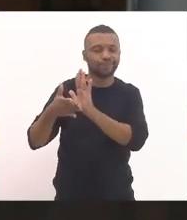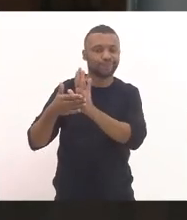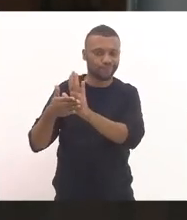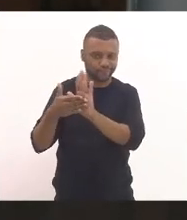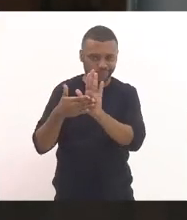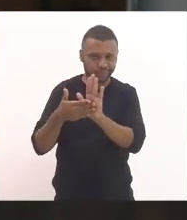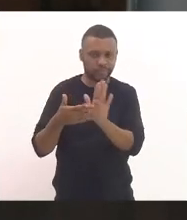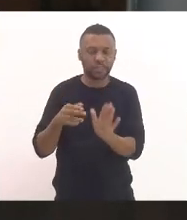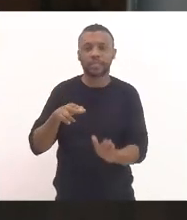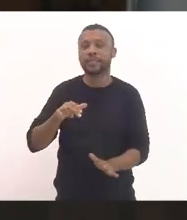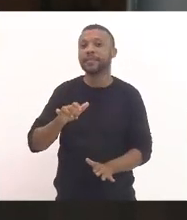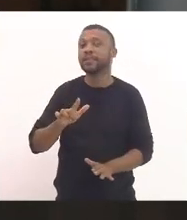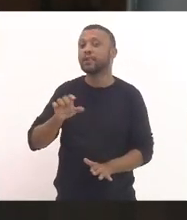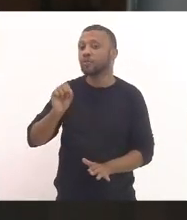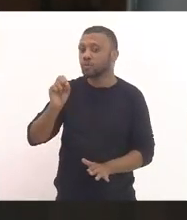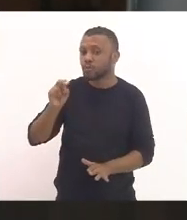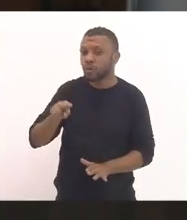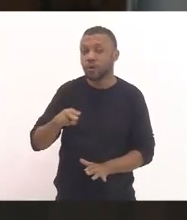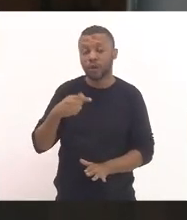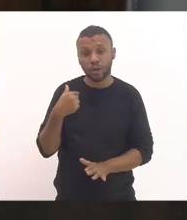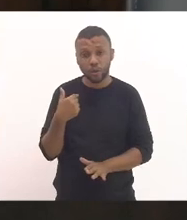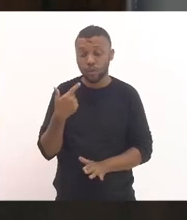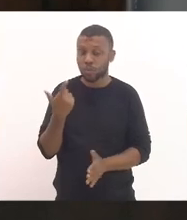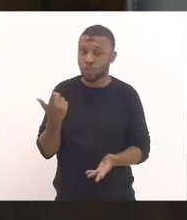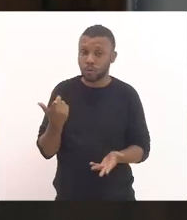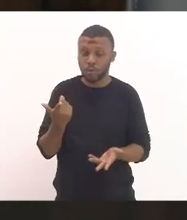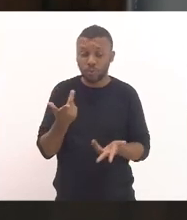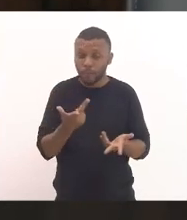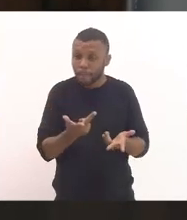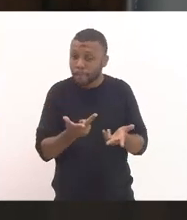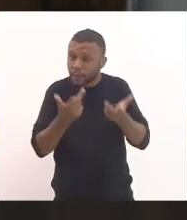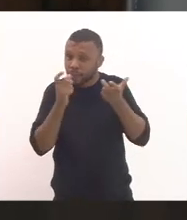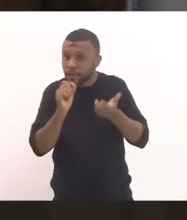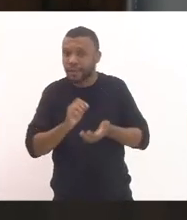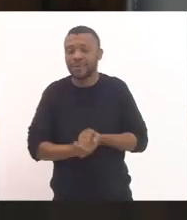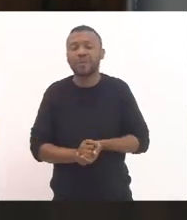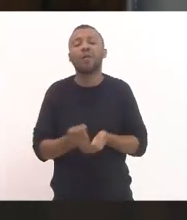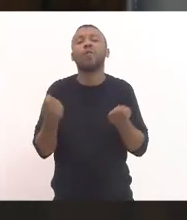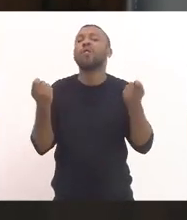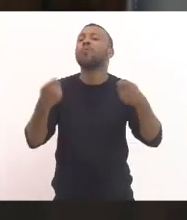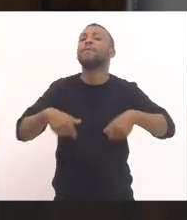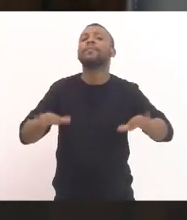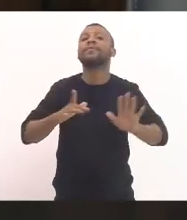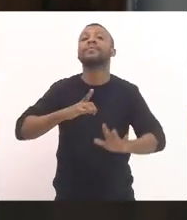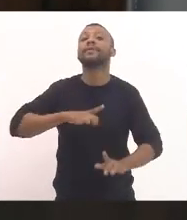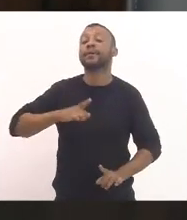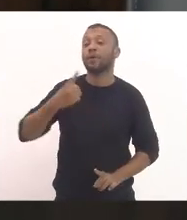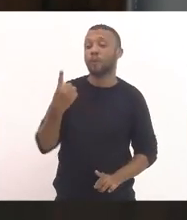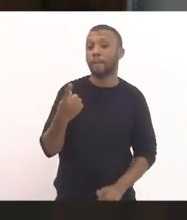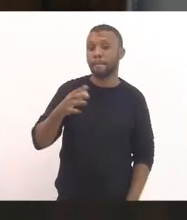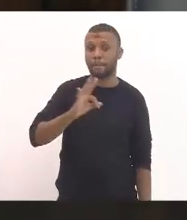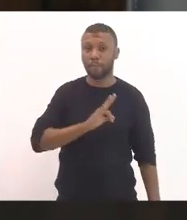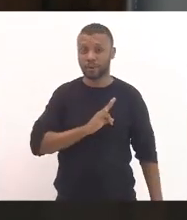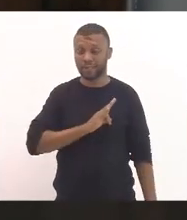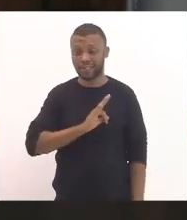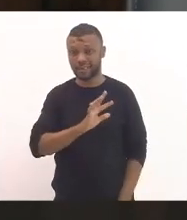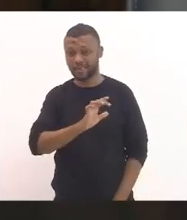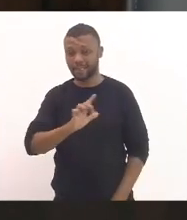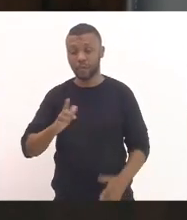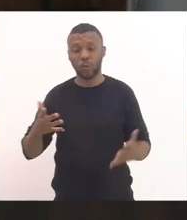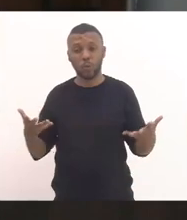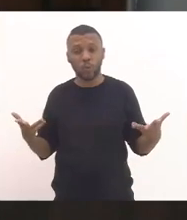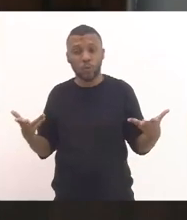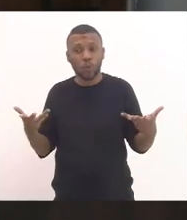Nilson eu não vejo necessidade é de você ter um policial civil super